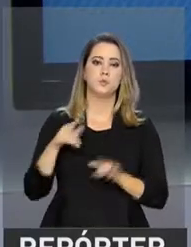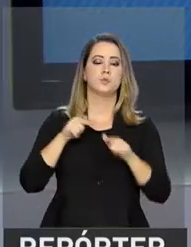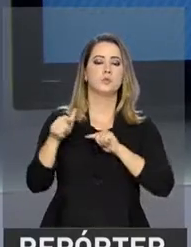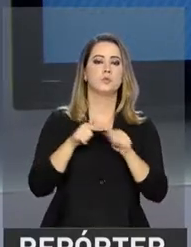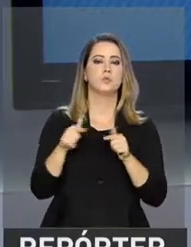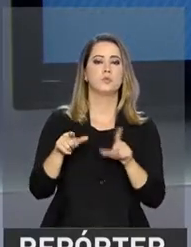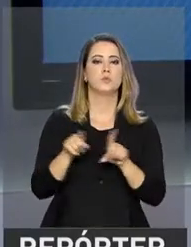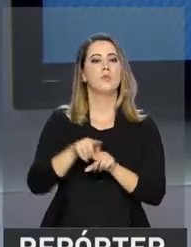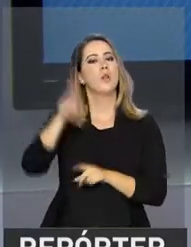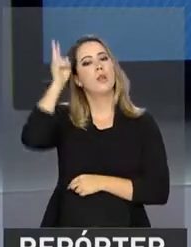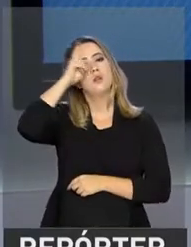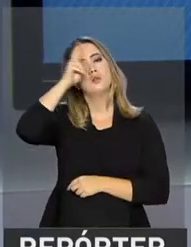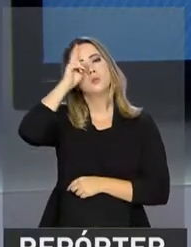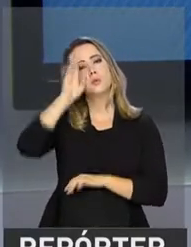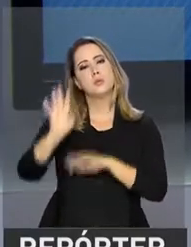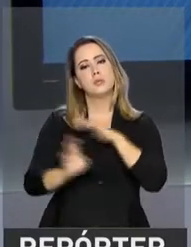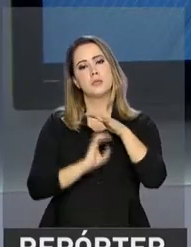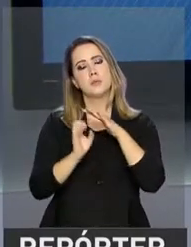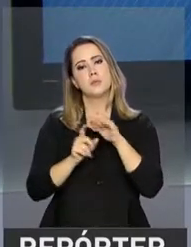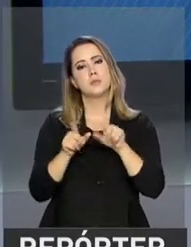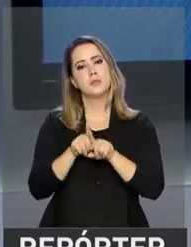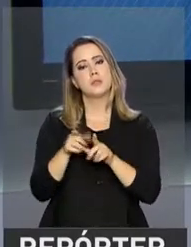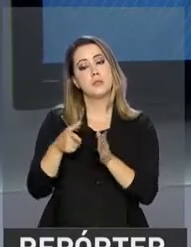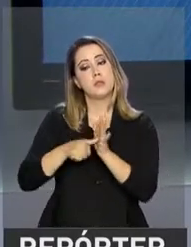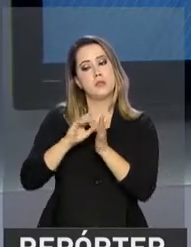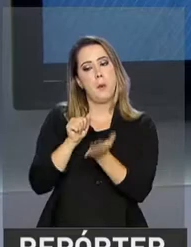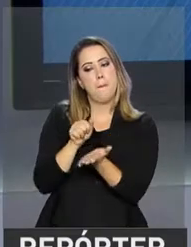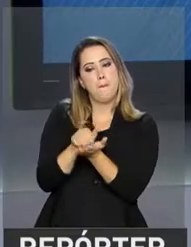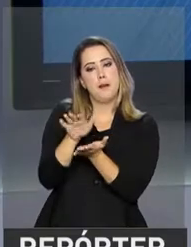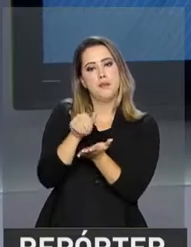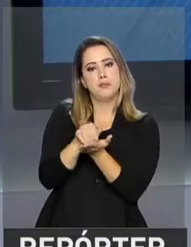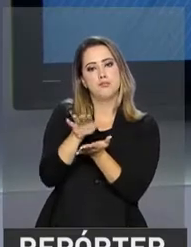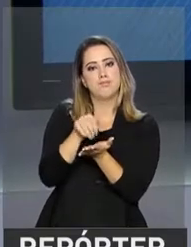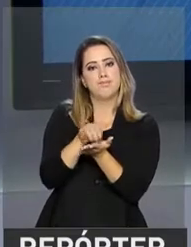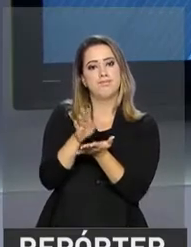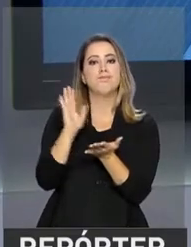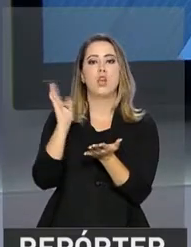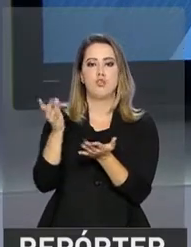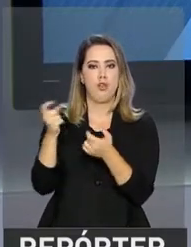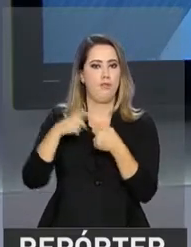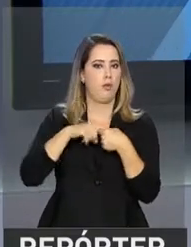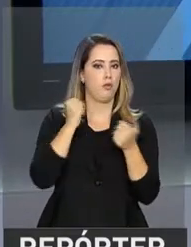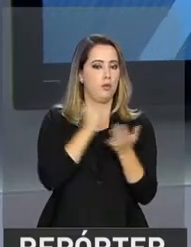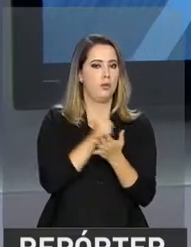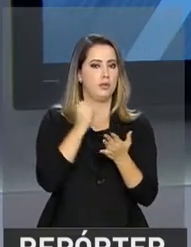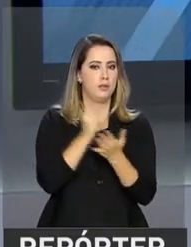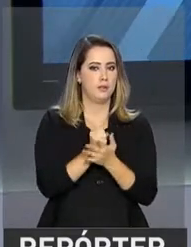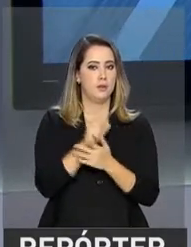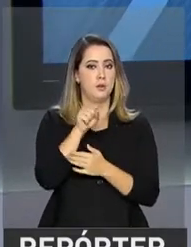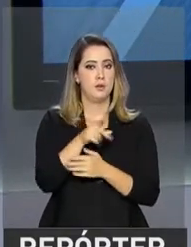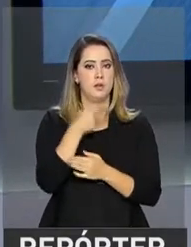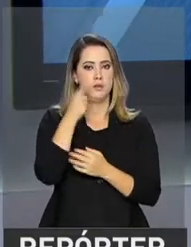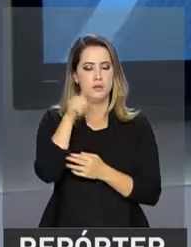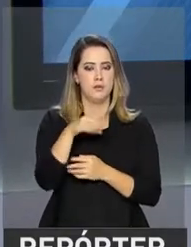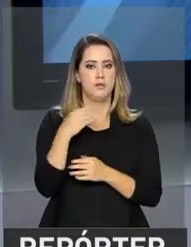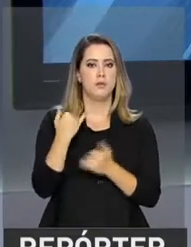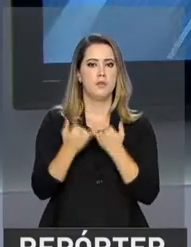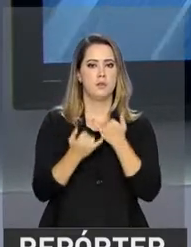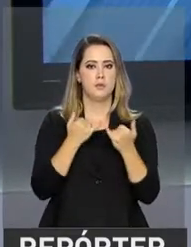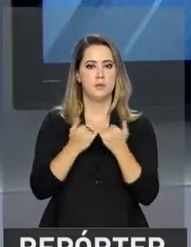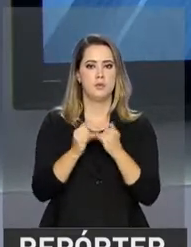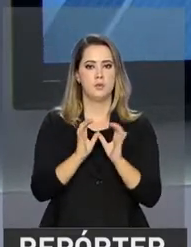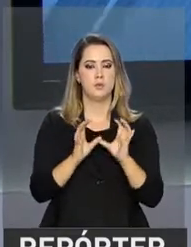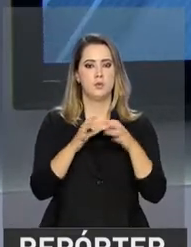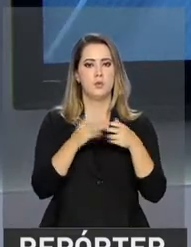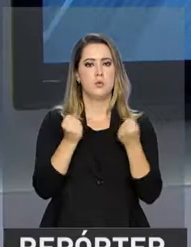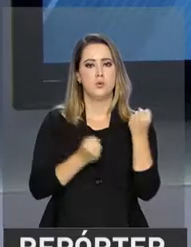nogueira lembrou que as empresas que estavam demitindo até o ano passado já voltaram a contratar ele citou o exemplo do setor automotivo